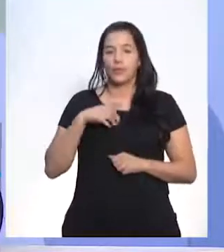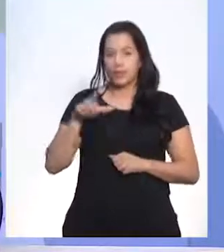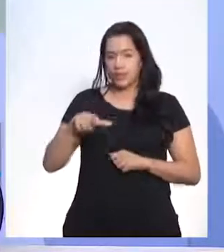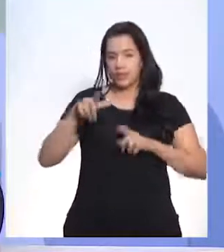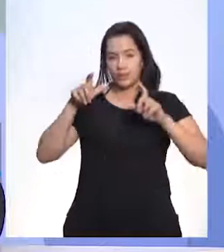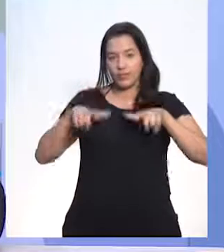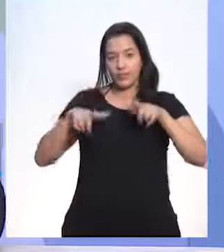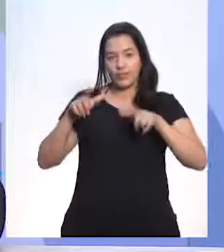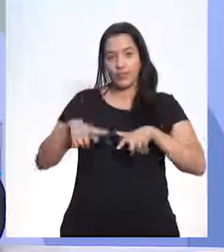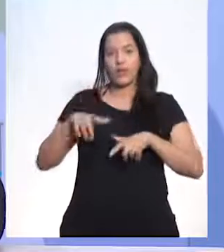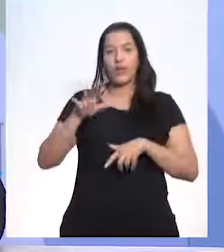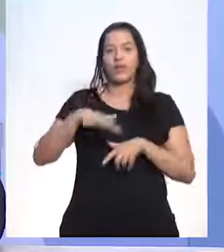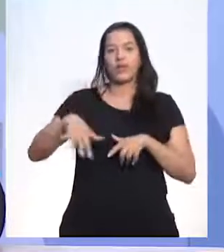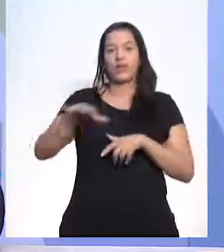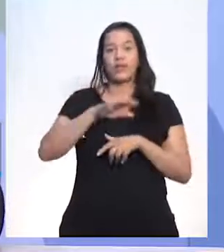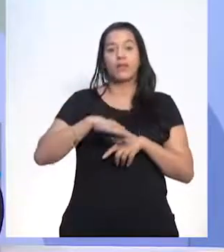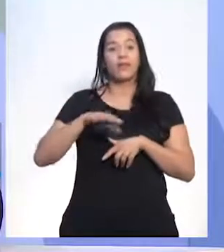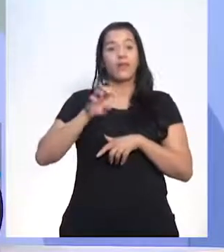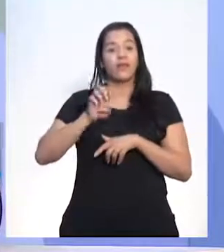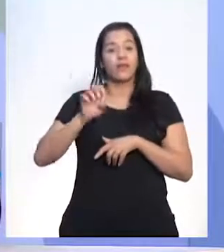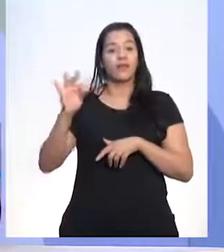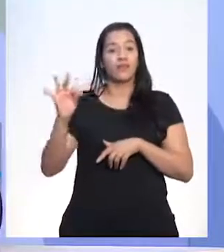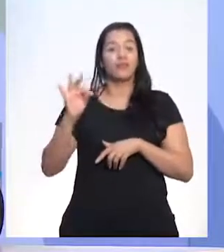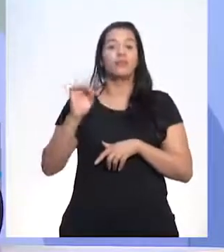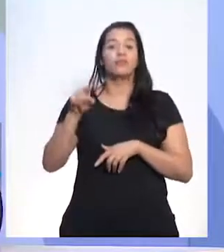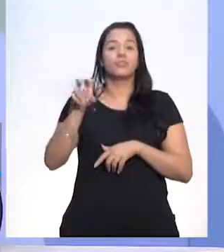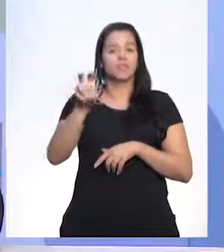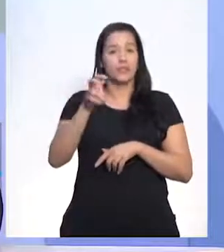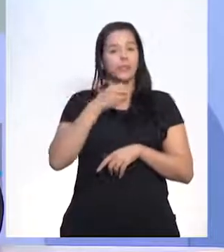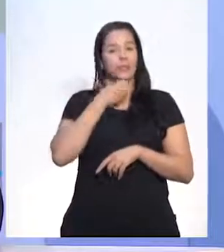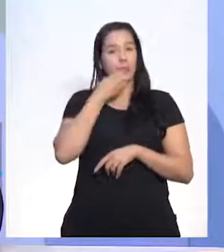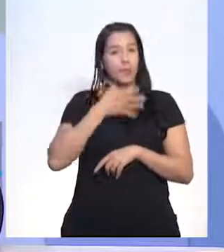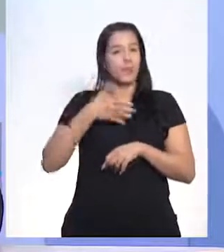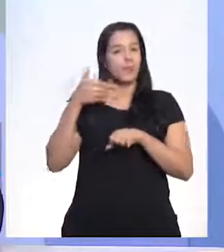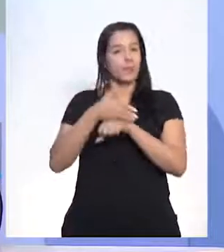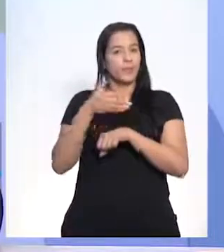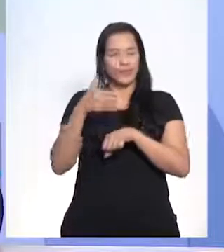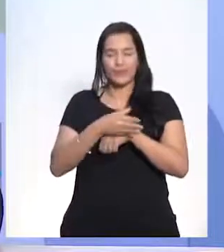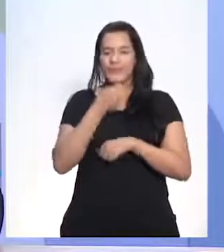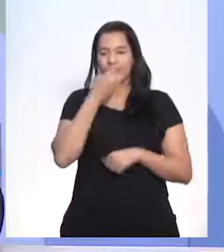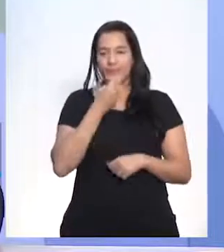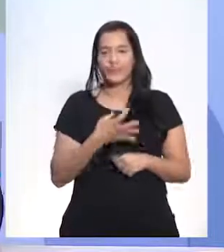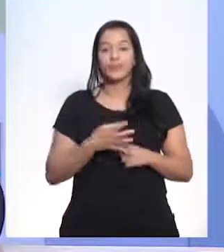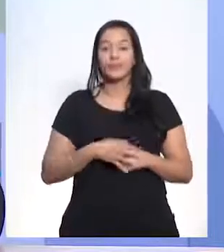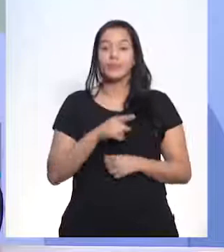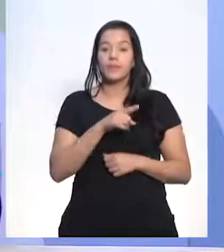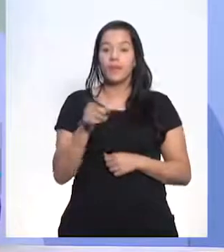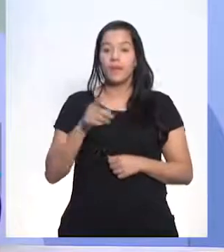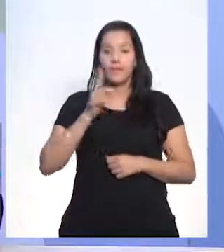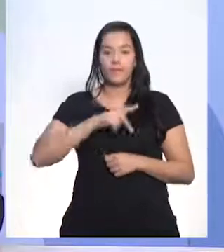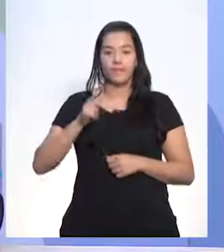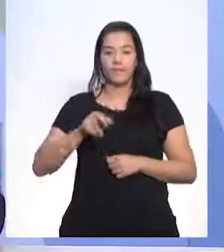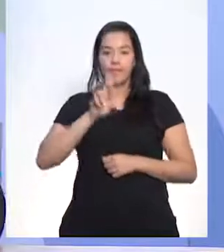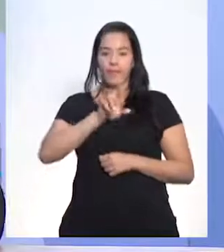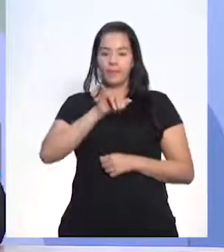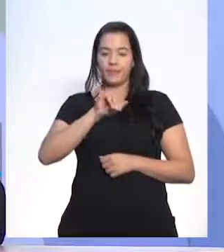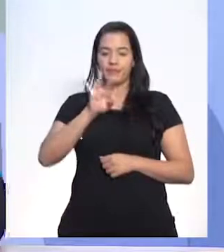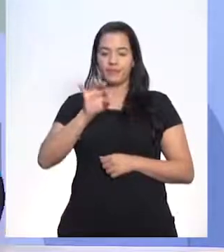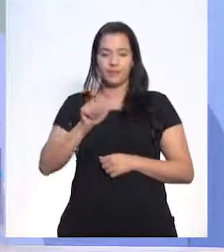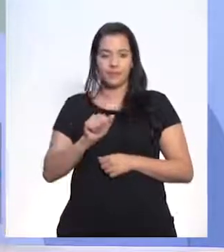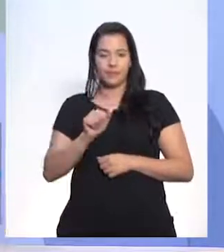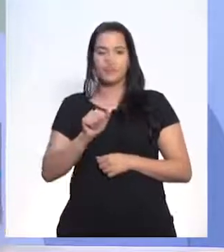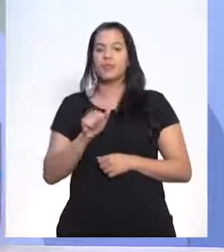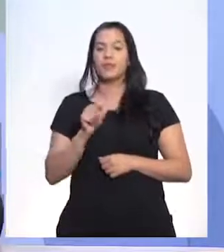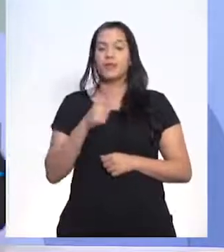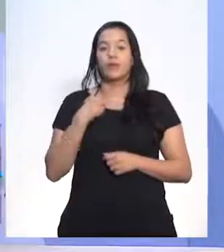falou que está bombando lá o chat individual da turma. Eu gostei de ver, viu? Quero mandar um abraço especial para os alunos da professora Rita e do professor Manuel, porque acho